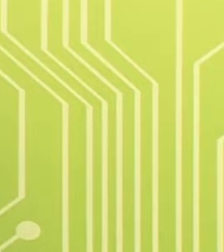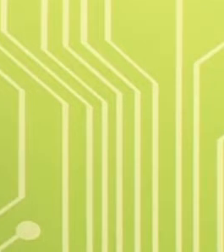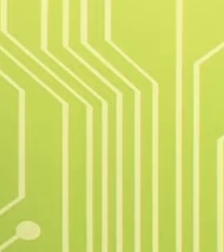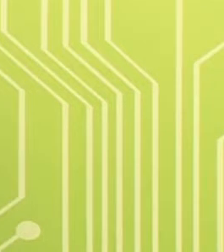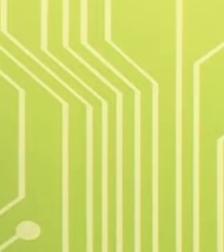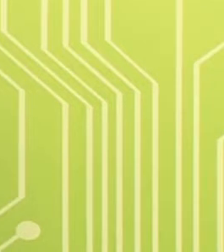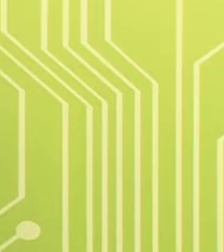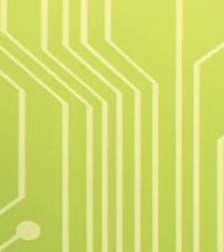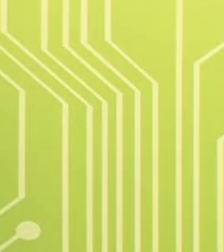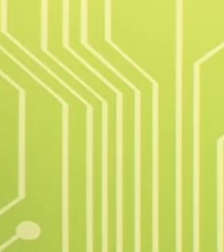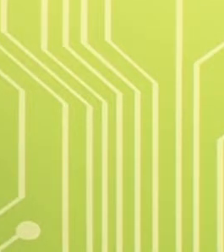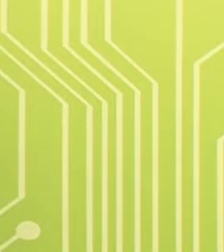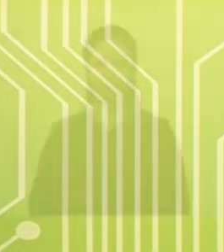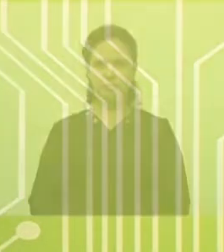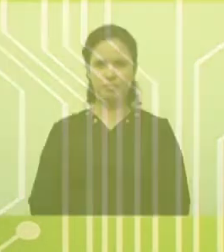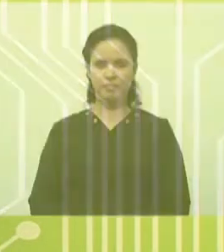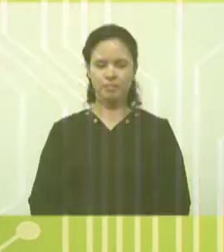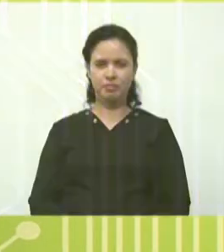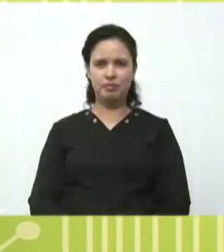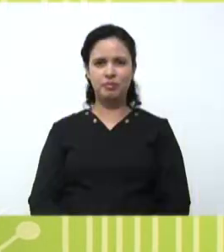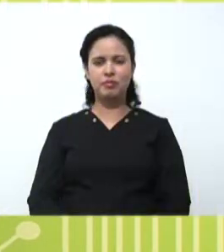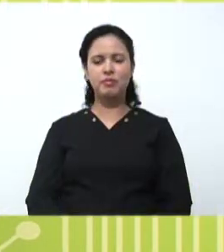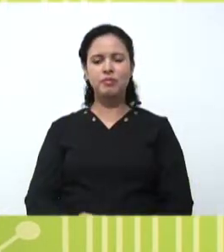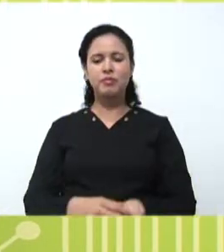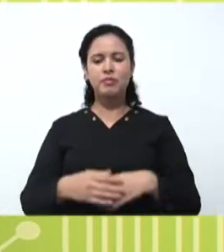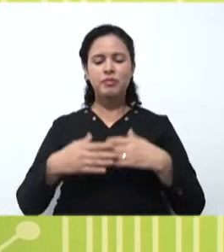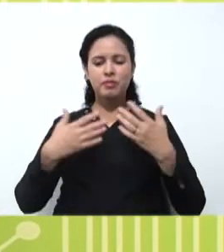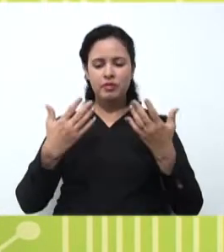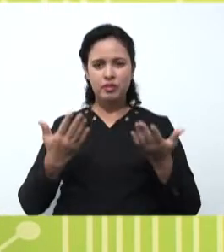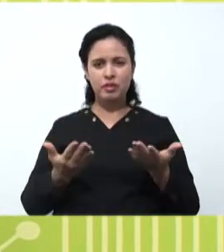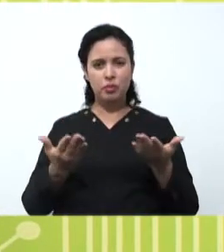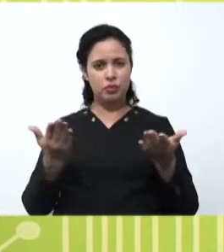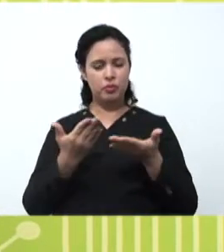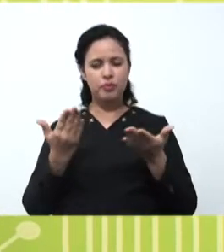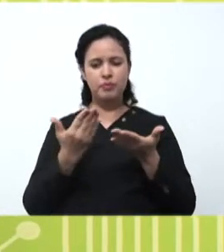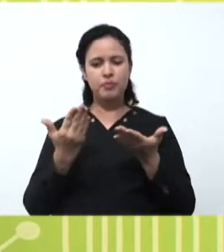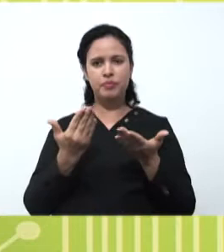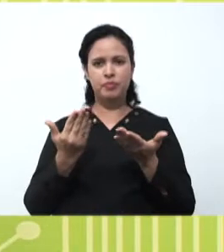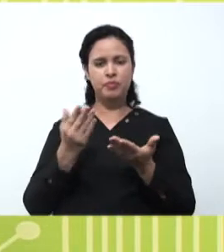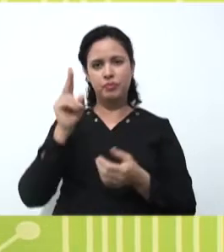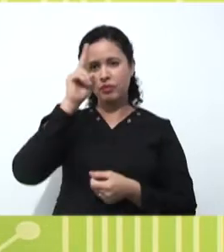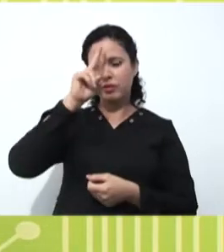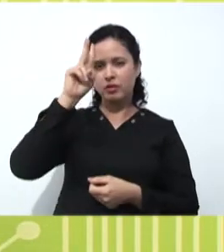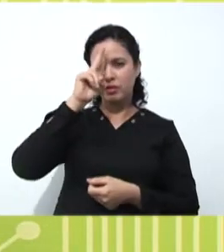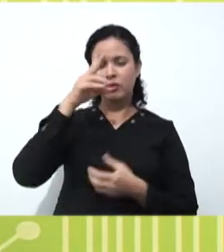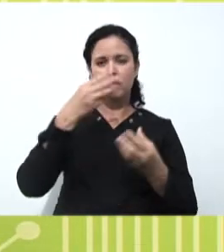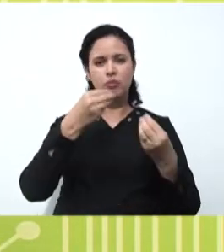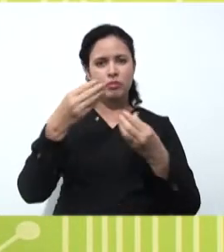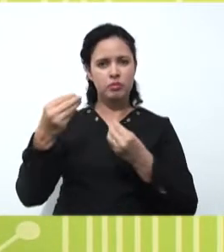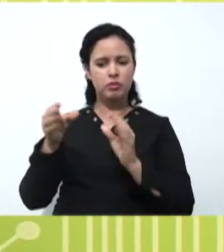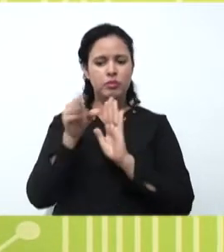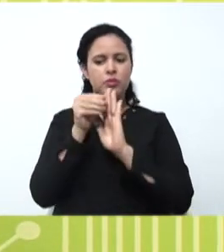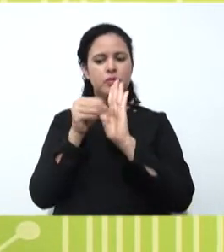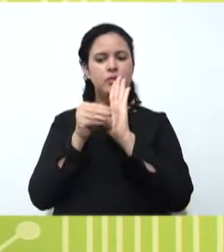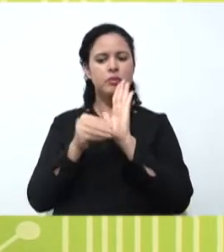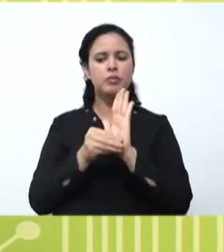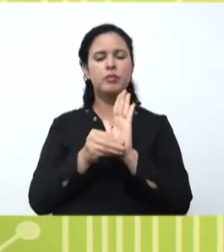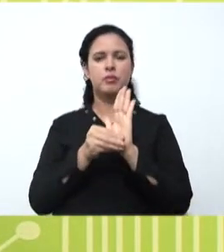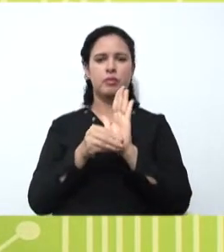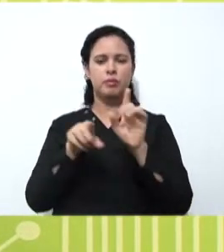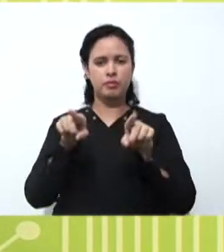o curso de cooperativismo. Então a gente vai conversar e relembrar muitos